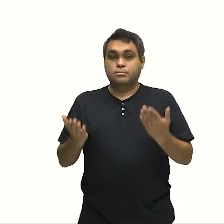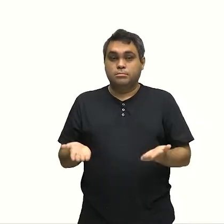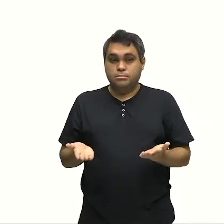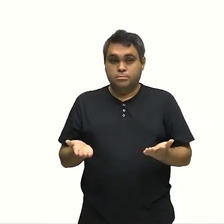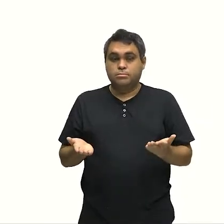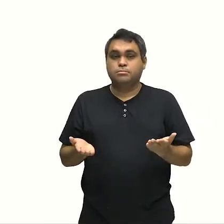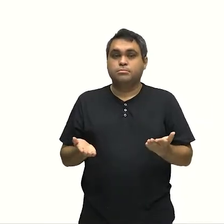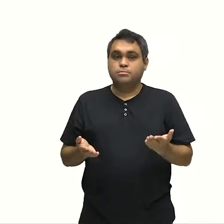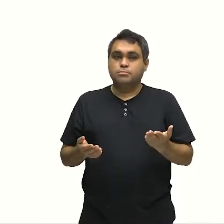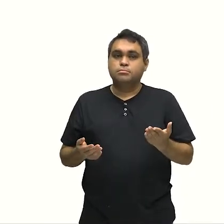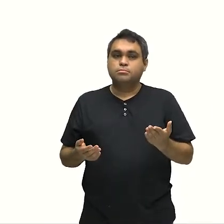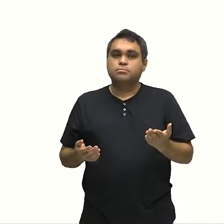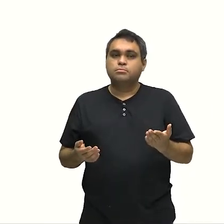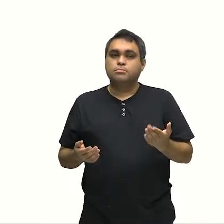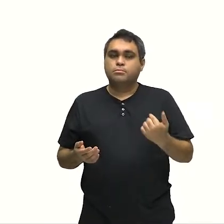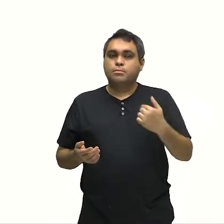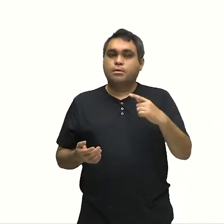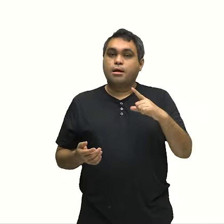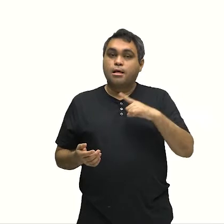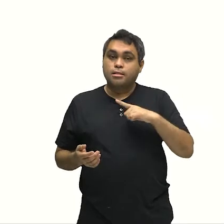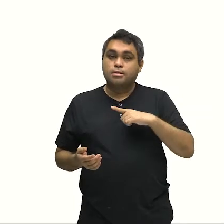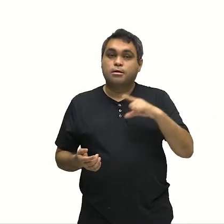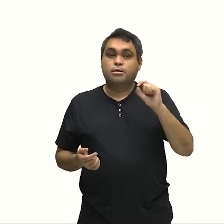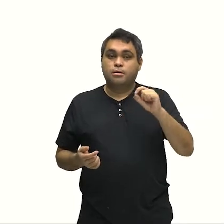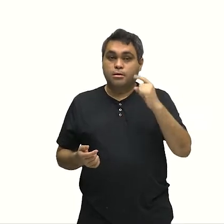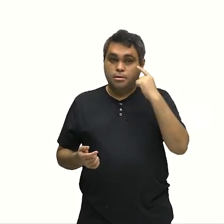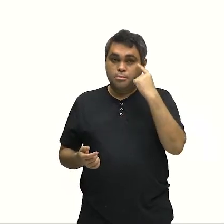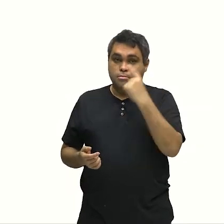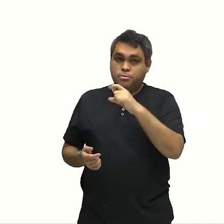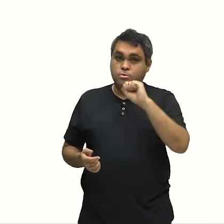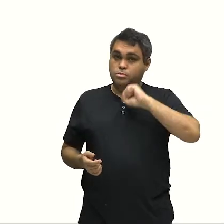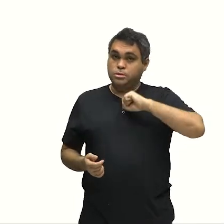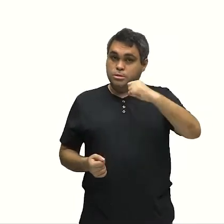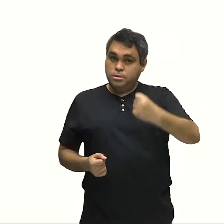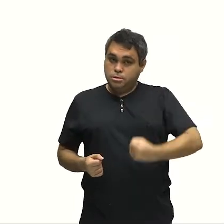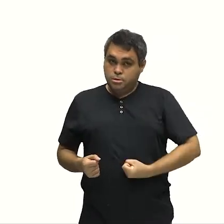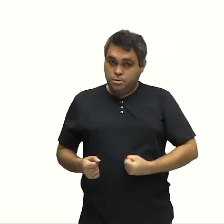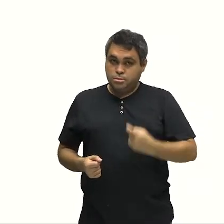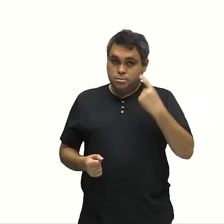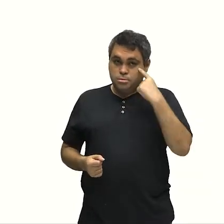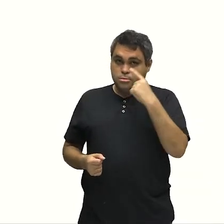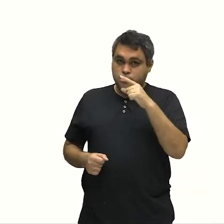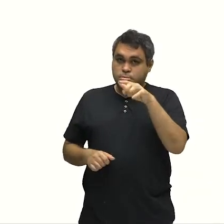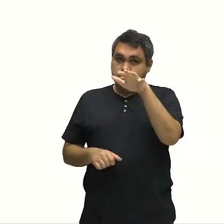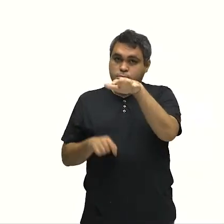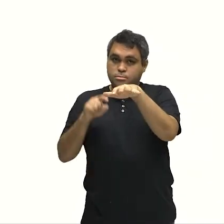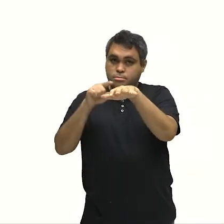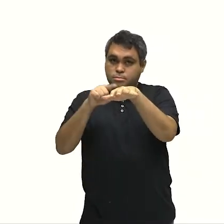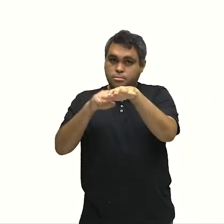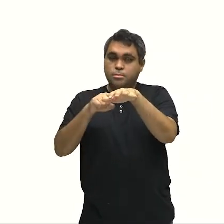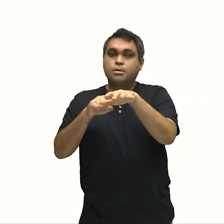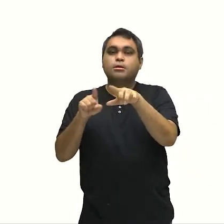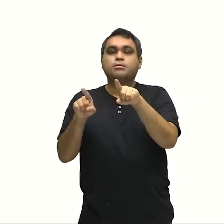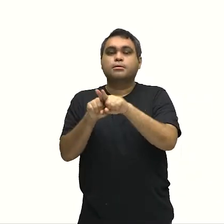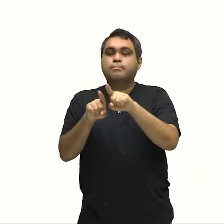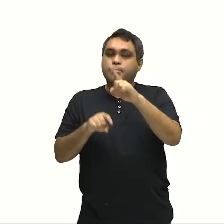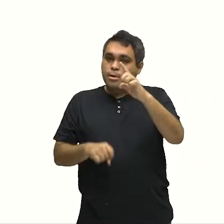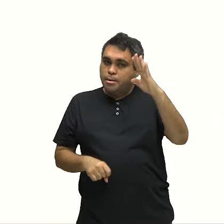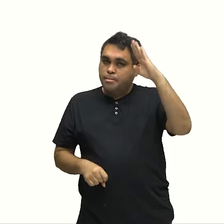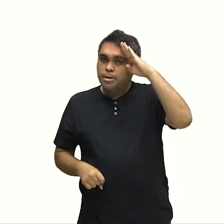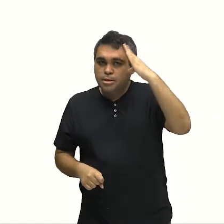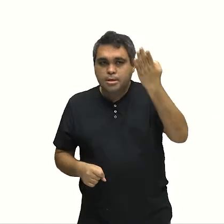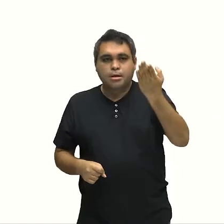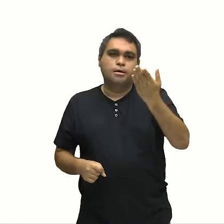caneta, mas vamos lá. Então, a gente tem aqui os sacerdotes e os militares, certo? E ali em